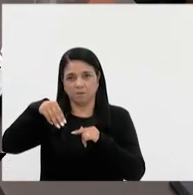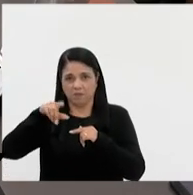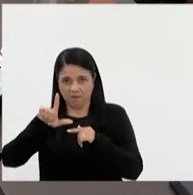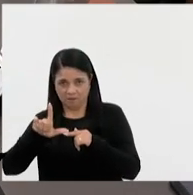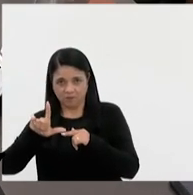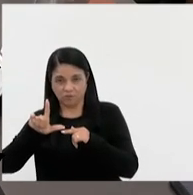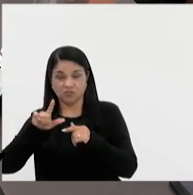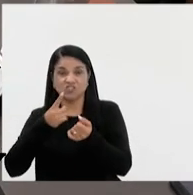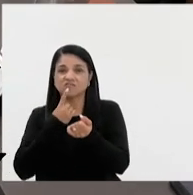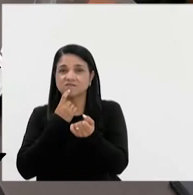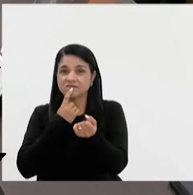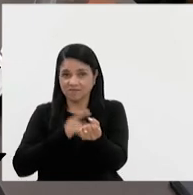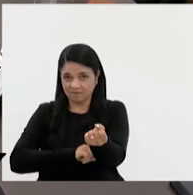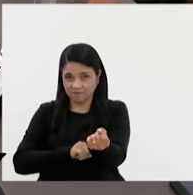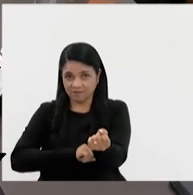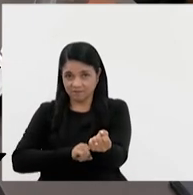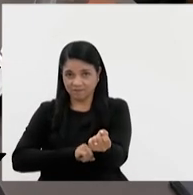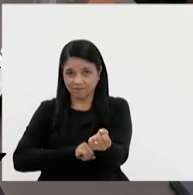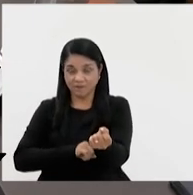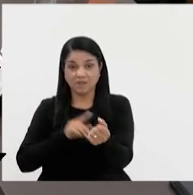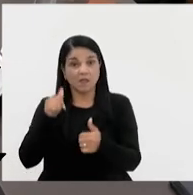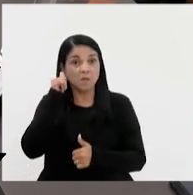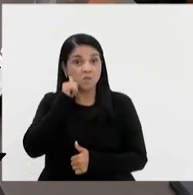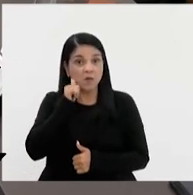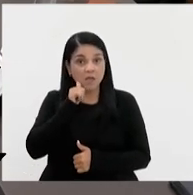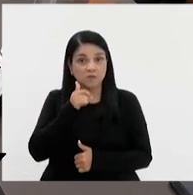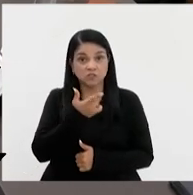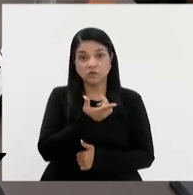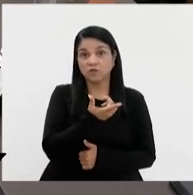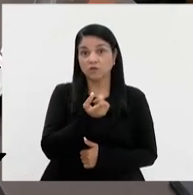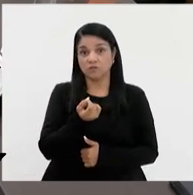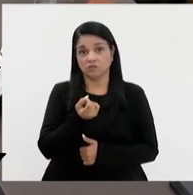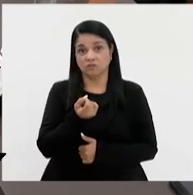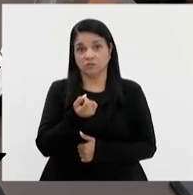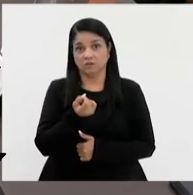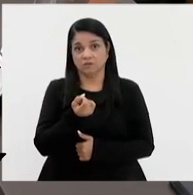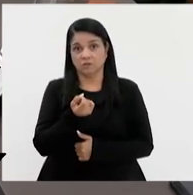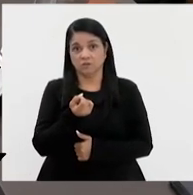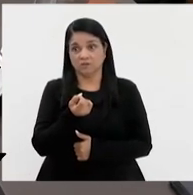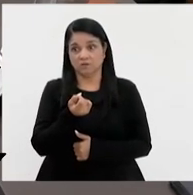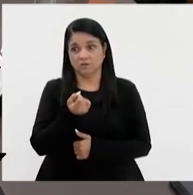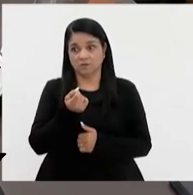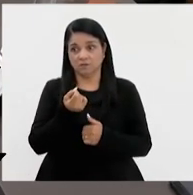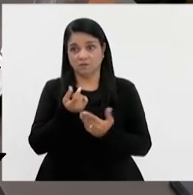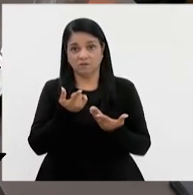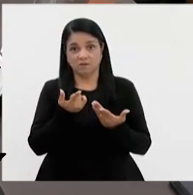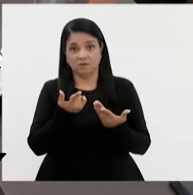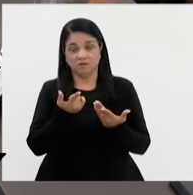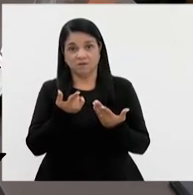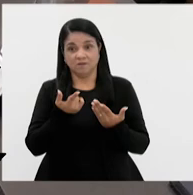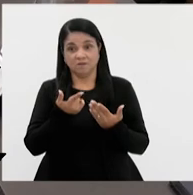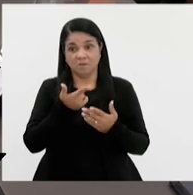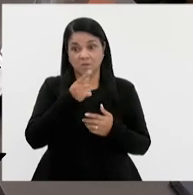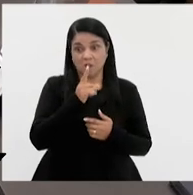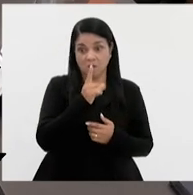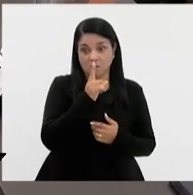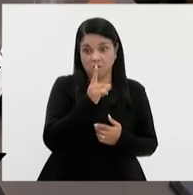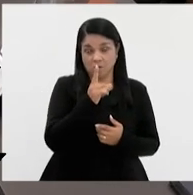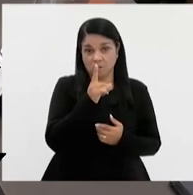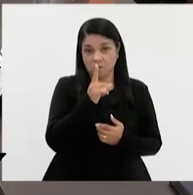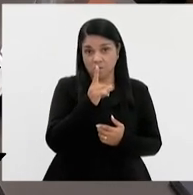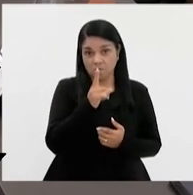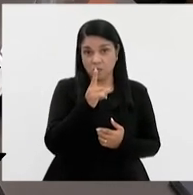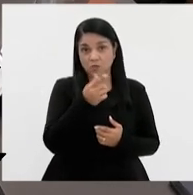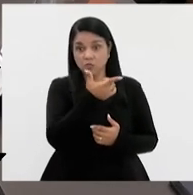de sangue. E da mulher é 20. Isso. Então você tem um homem com 1.200 concentração de testosterona